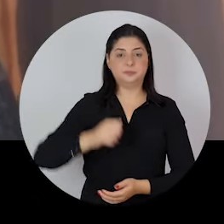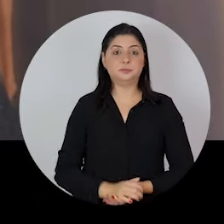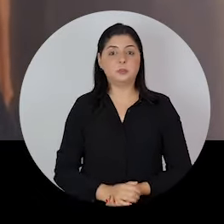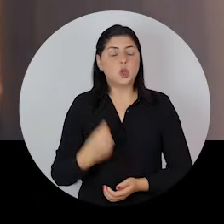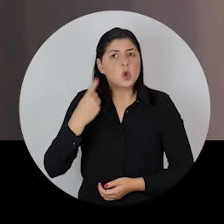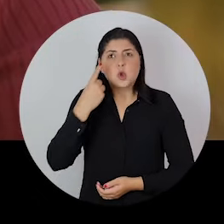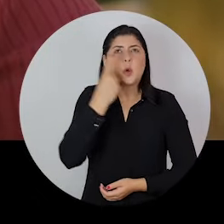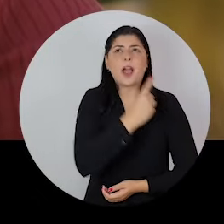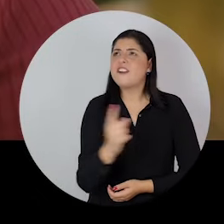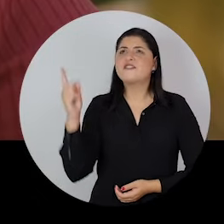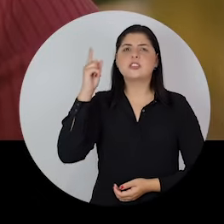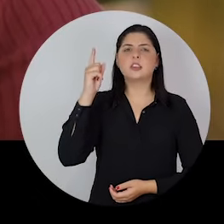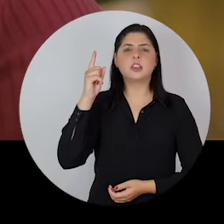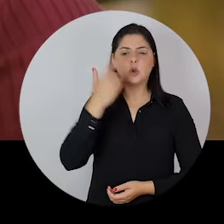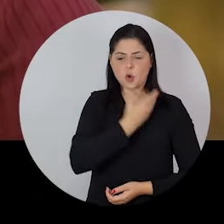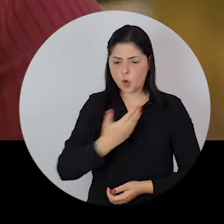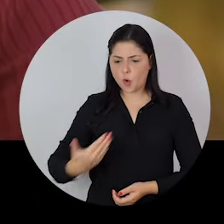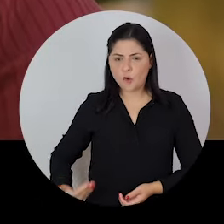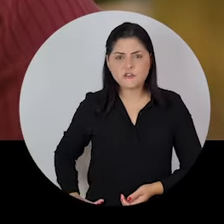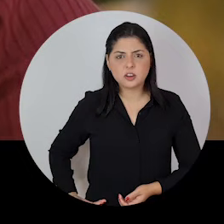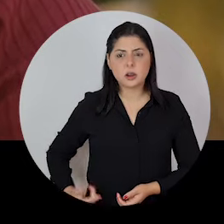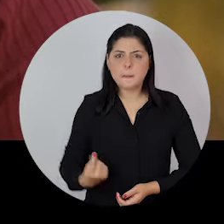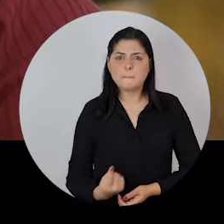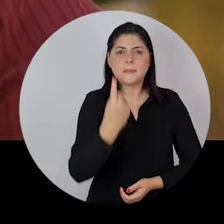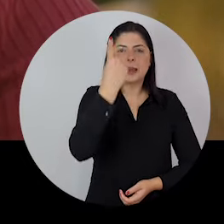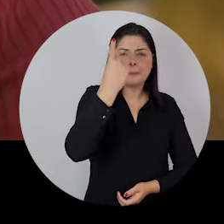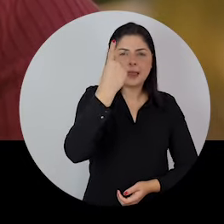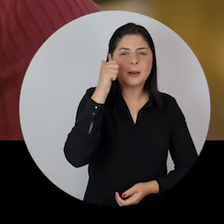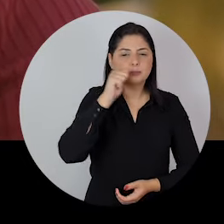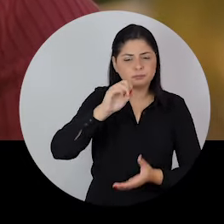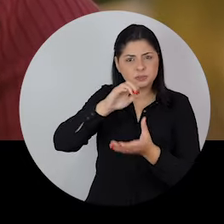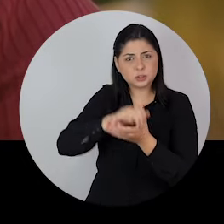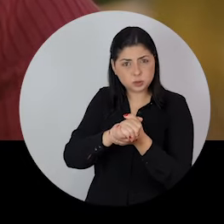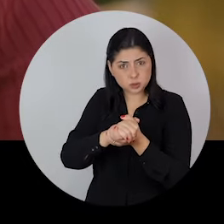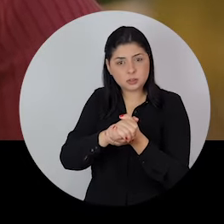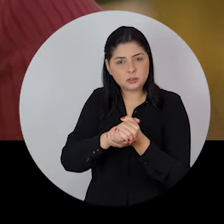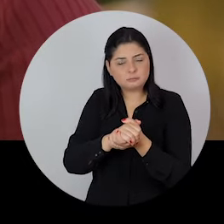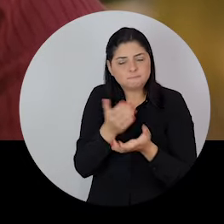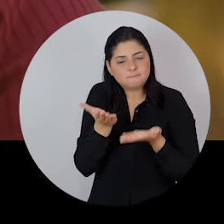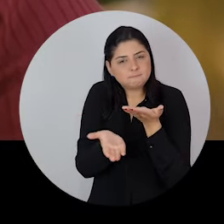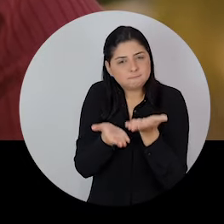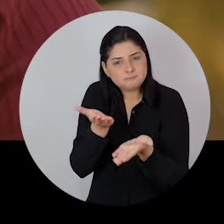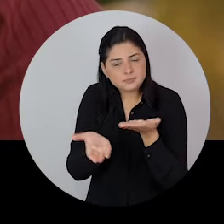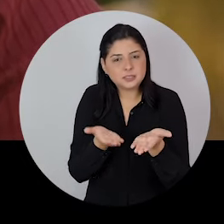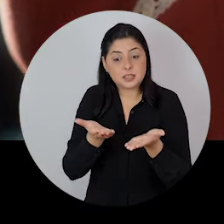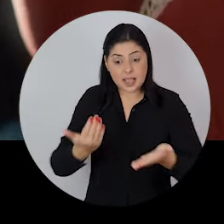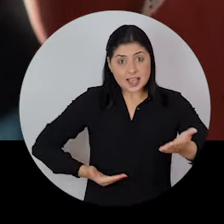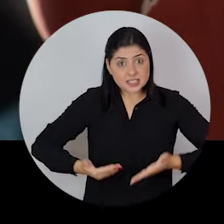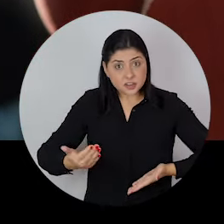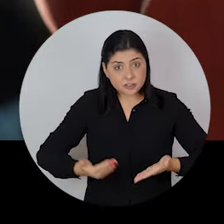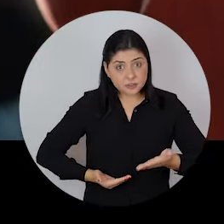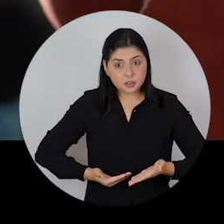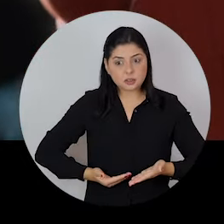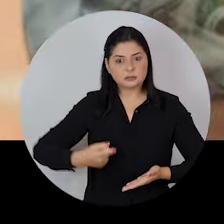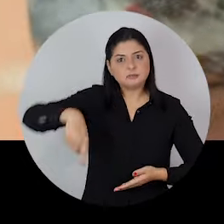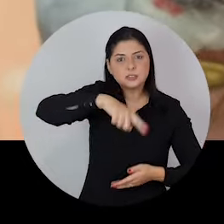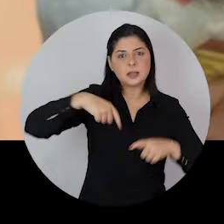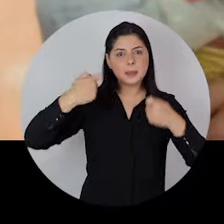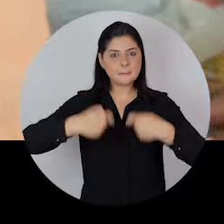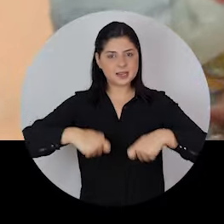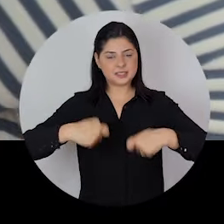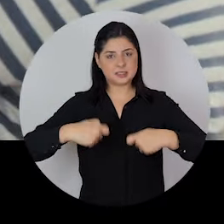Mato Grosso eu nunca vi um governo nunca vi uma primeira dama tão atenciosa de estar servindo